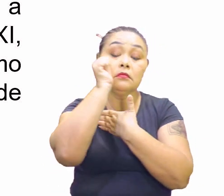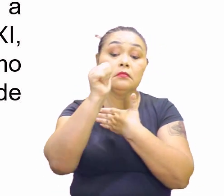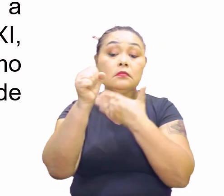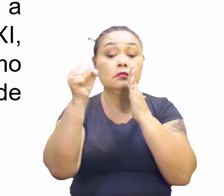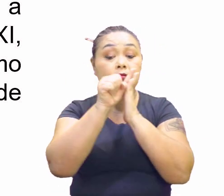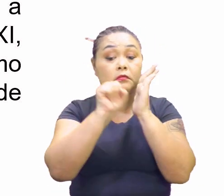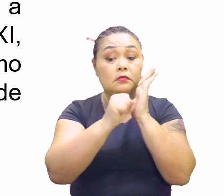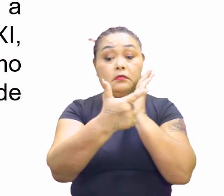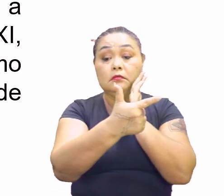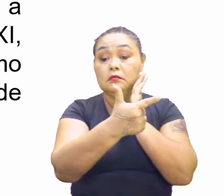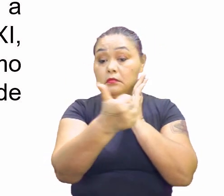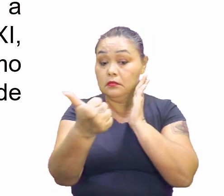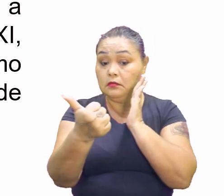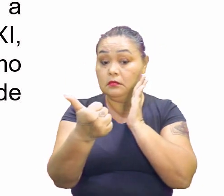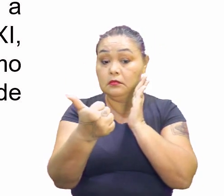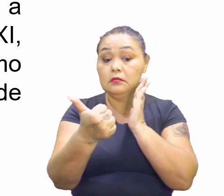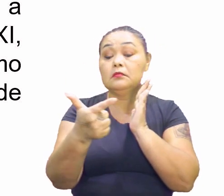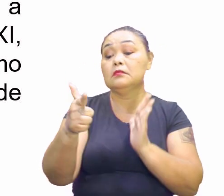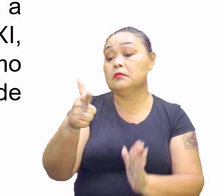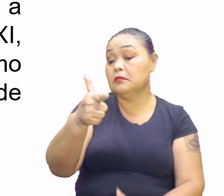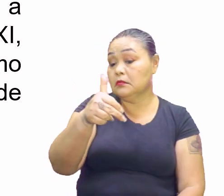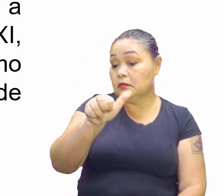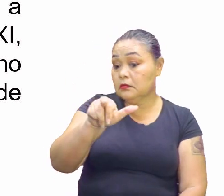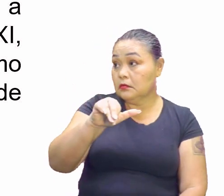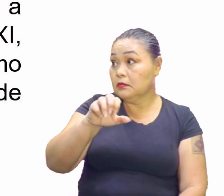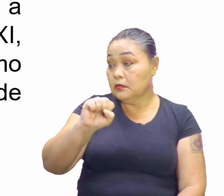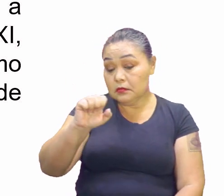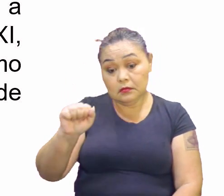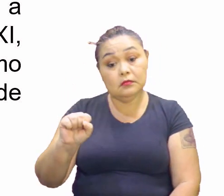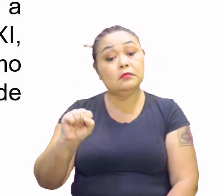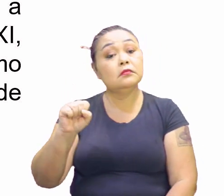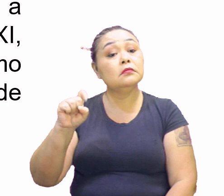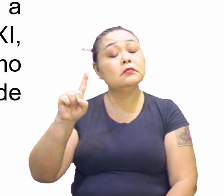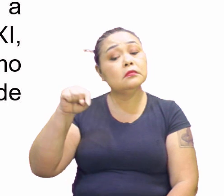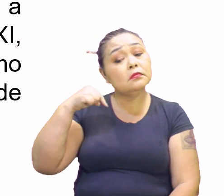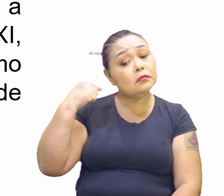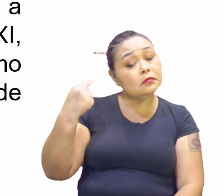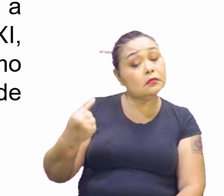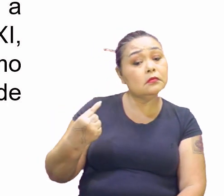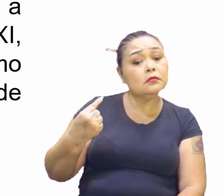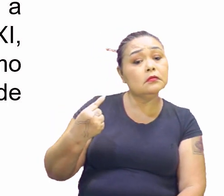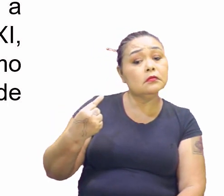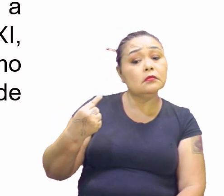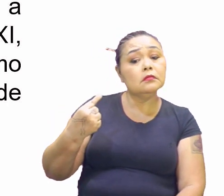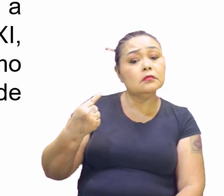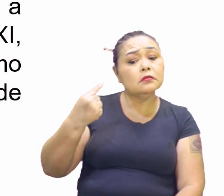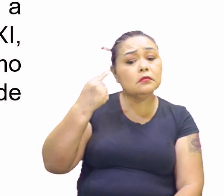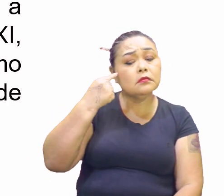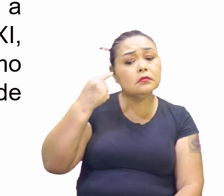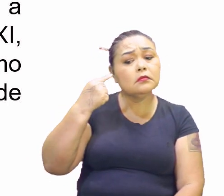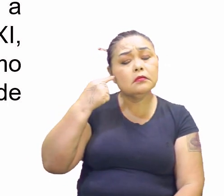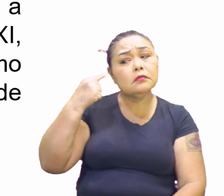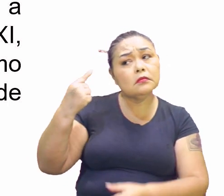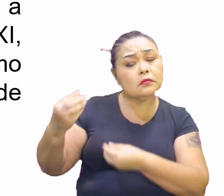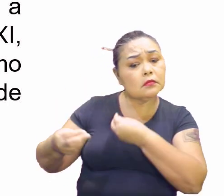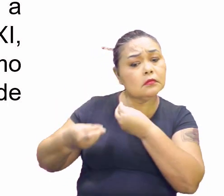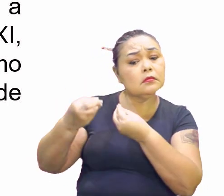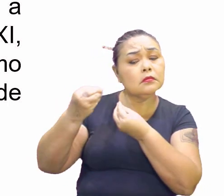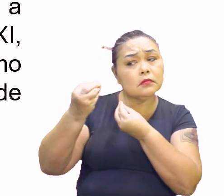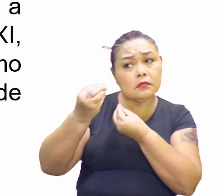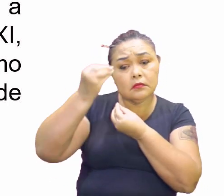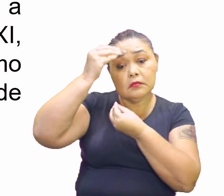mulher no século XXI, Larissa também buscou na sua bagagem, no